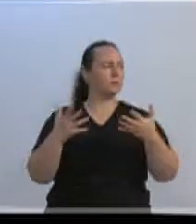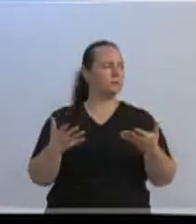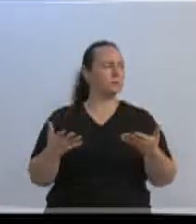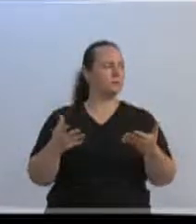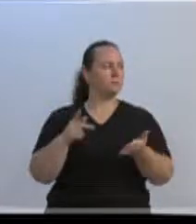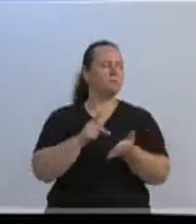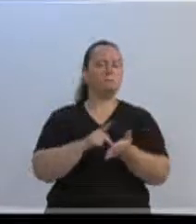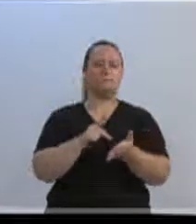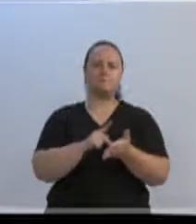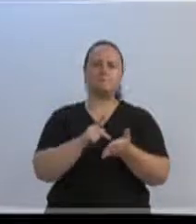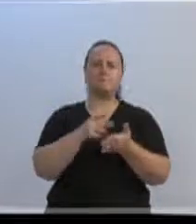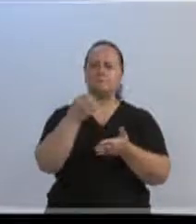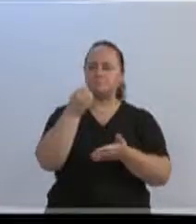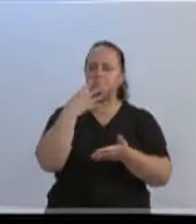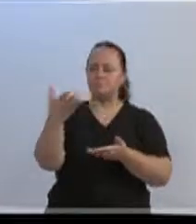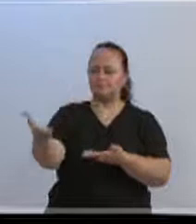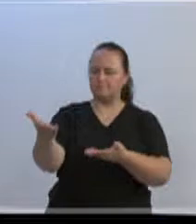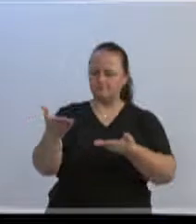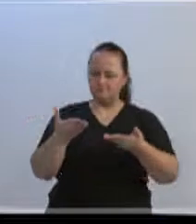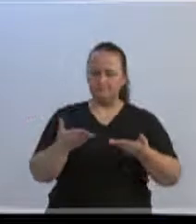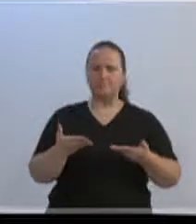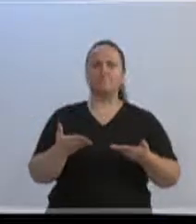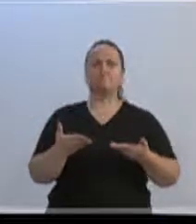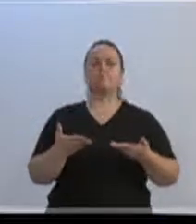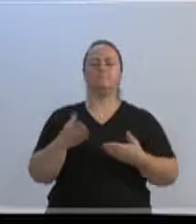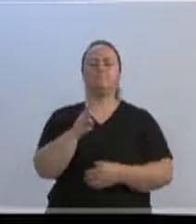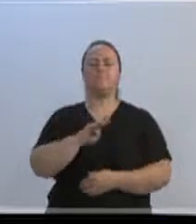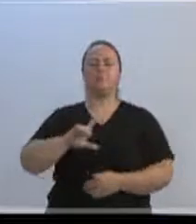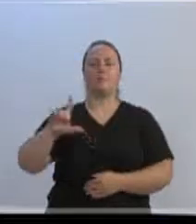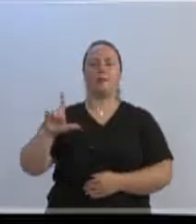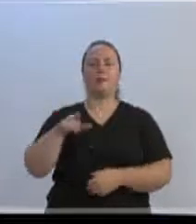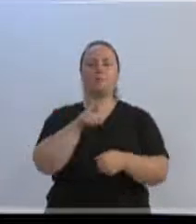bem-vindo à blumenau a cidade da arrecadação